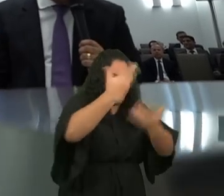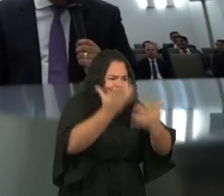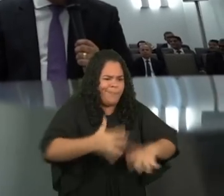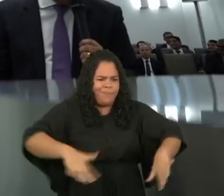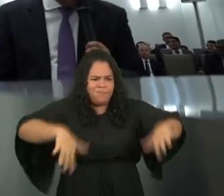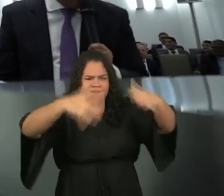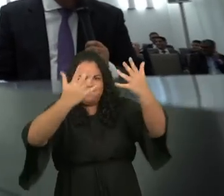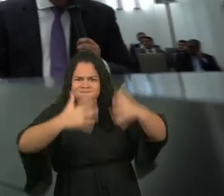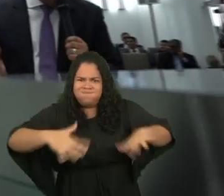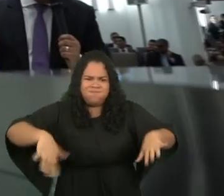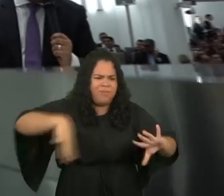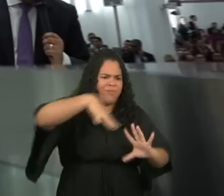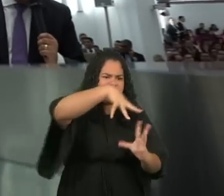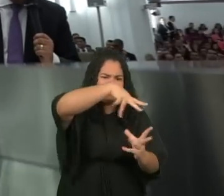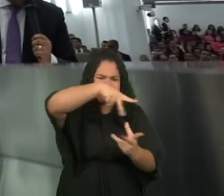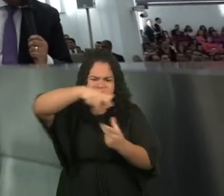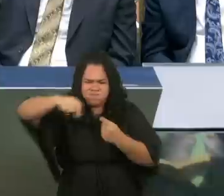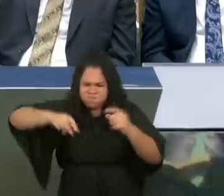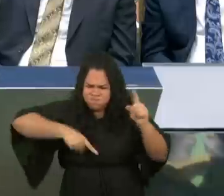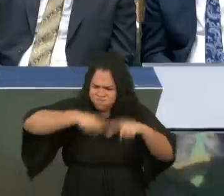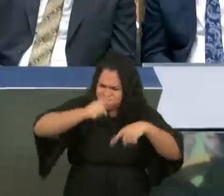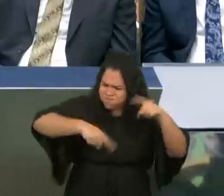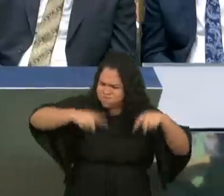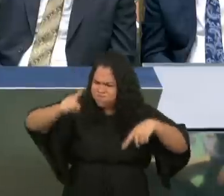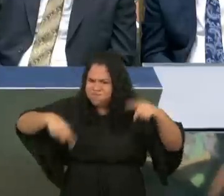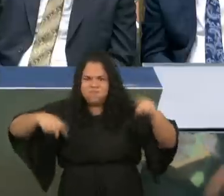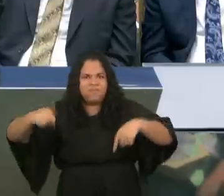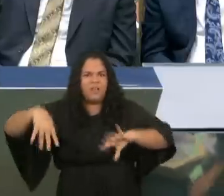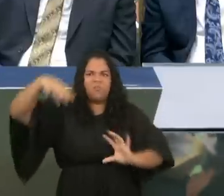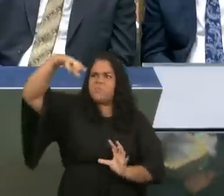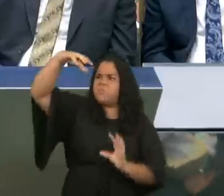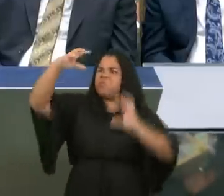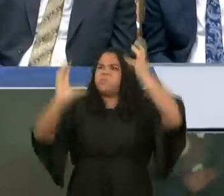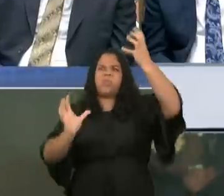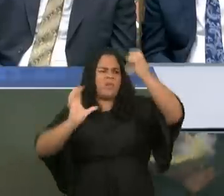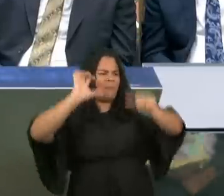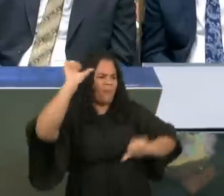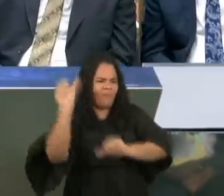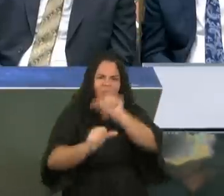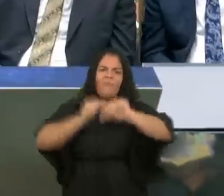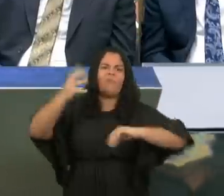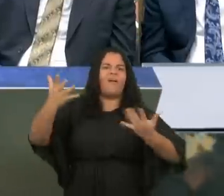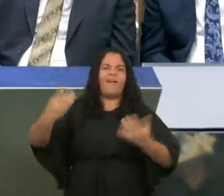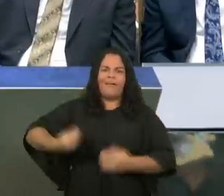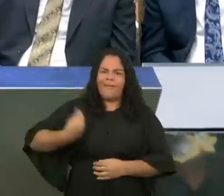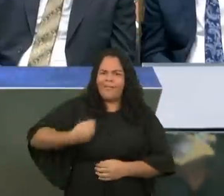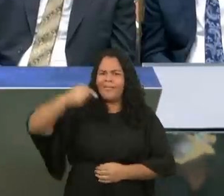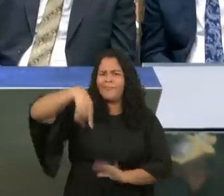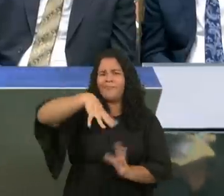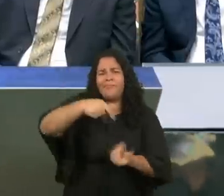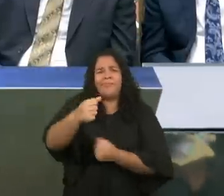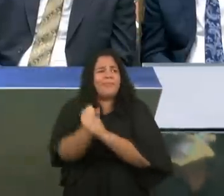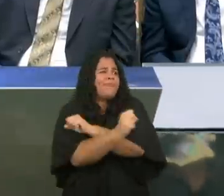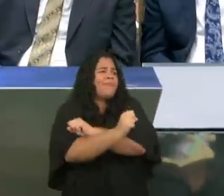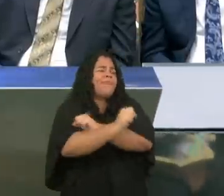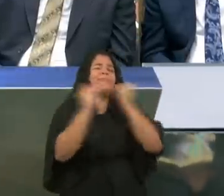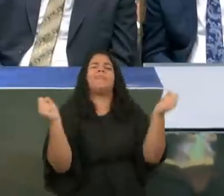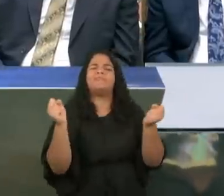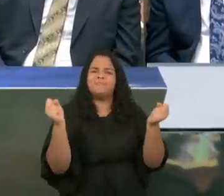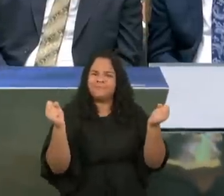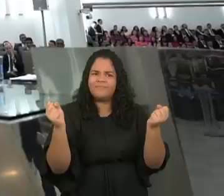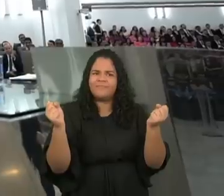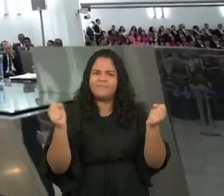orbitais provocariam instabilidades do clima. A vida seria impossível. Agora veja